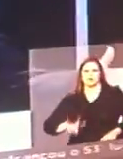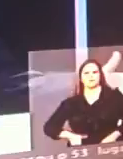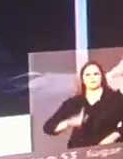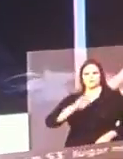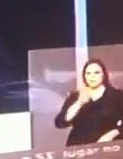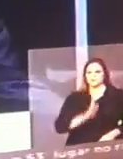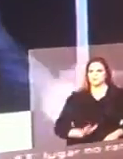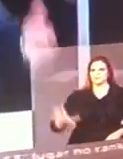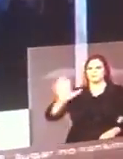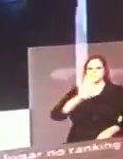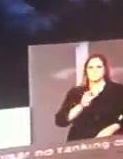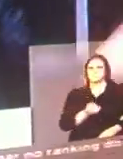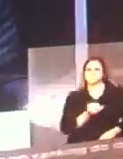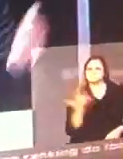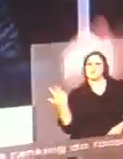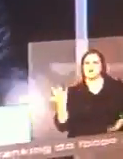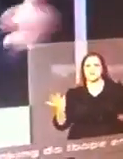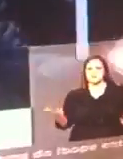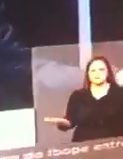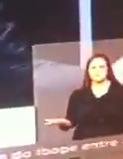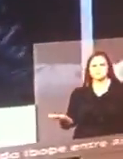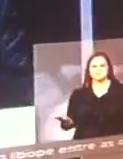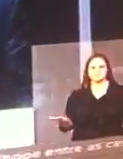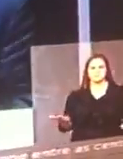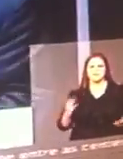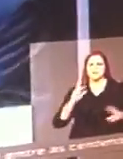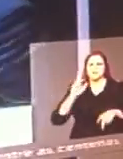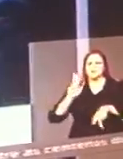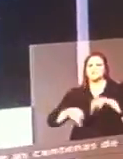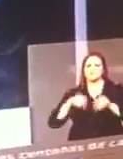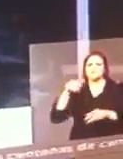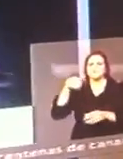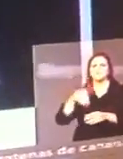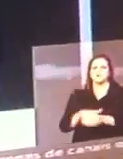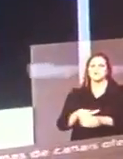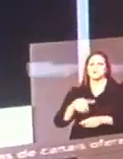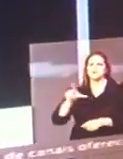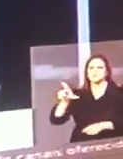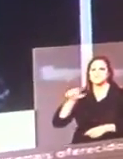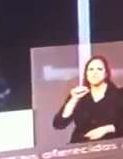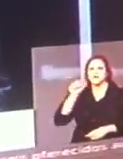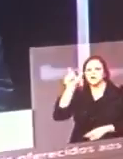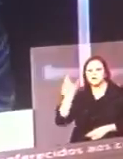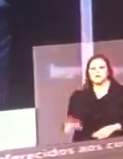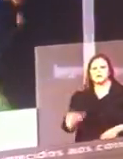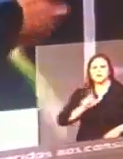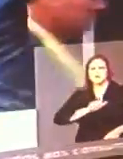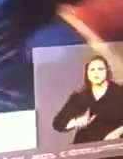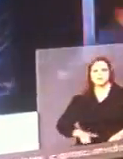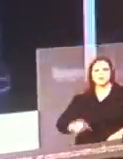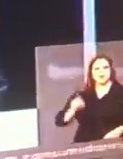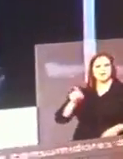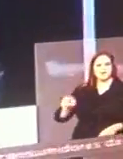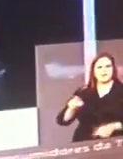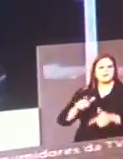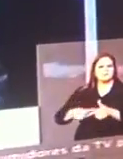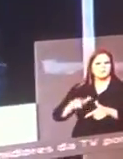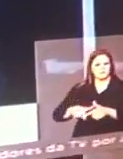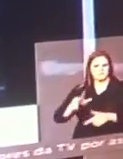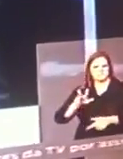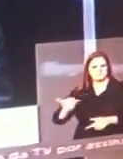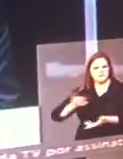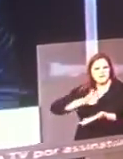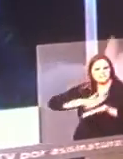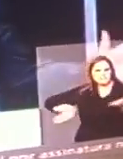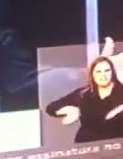Eu pergunto, será que esses brasileiros que votaram nos governadores, esses governadores estão desgastados, eles vão deixar de governar